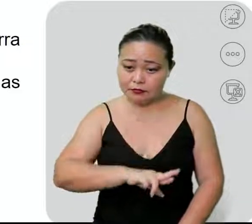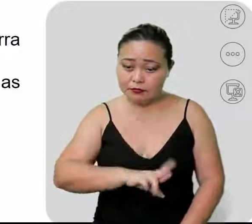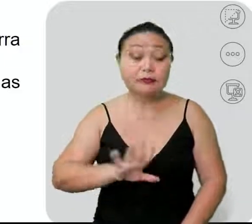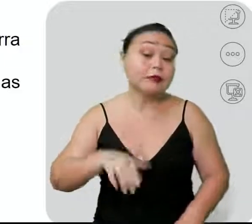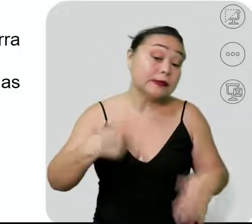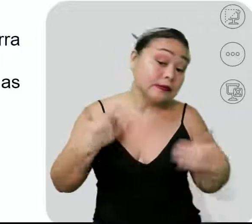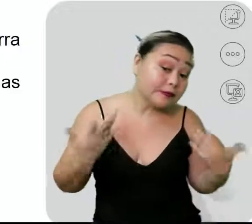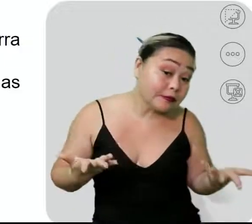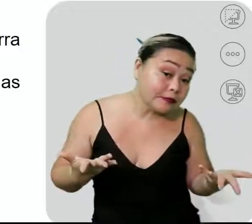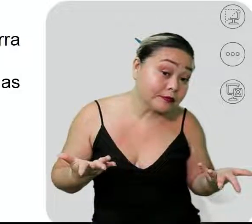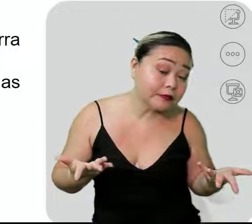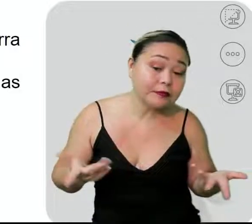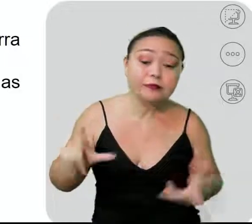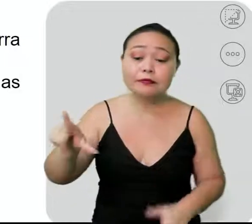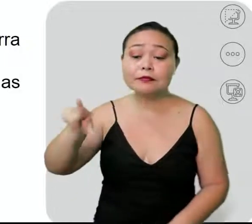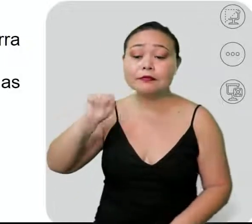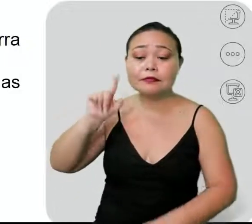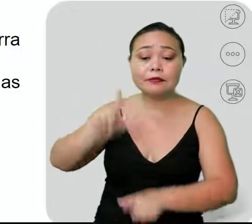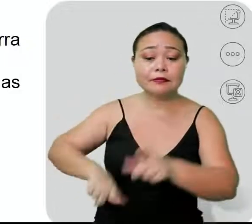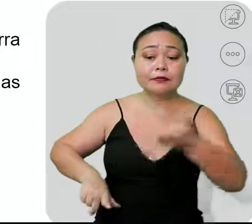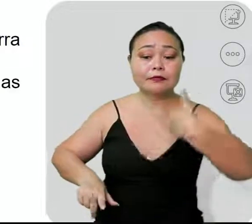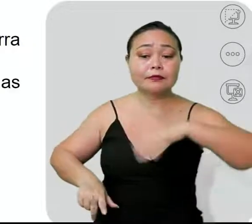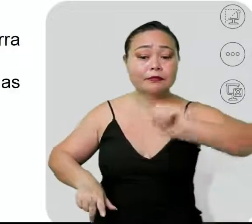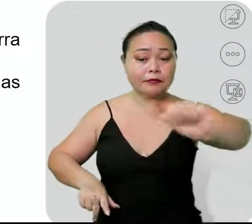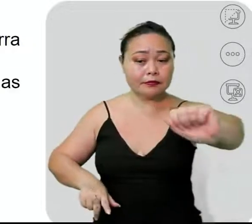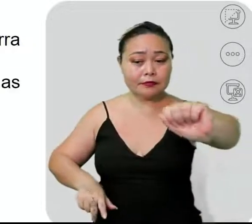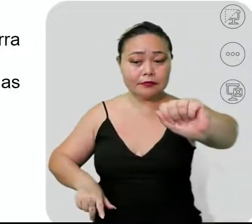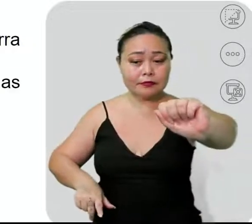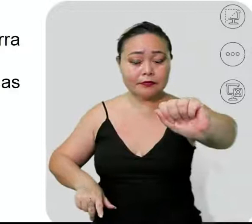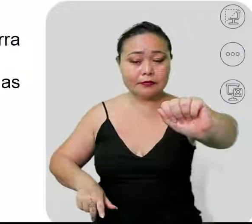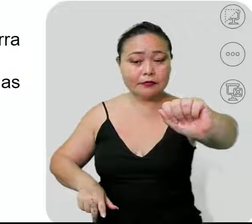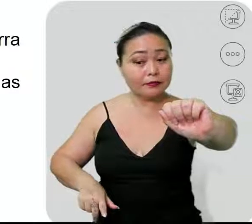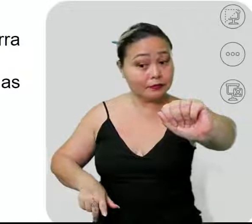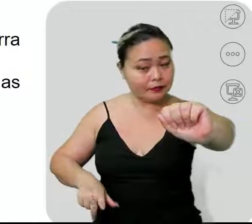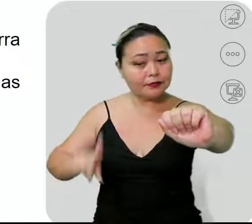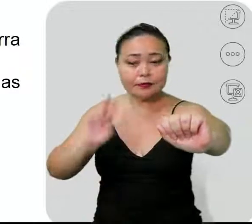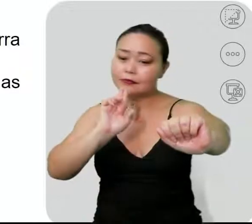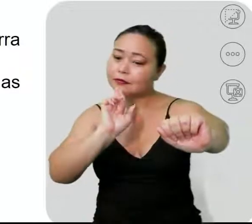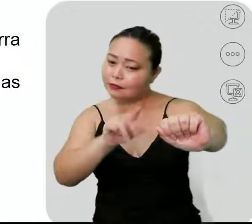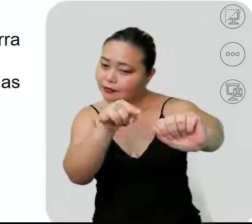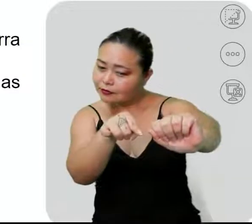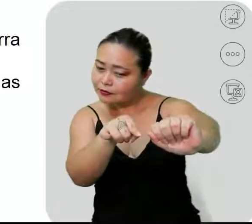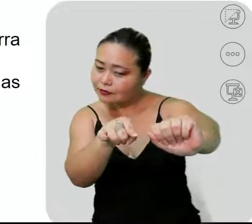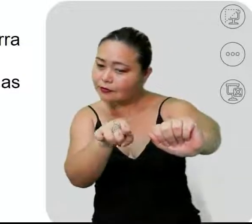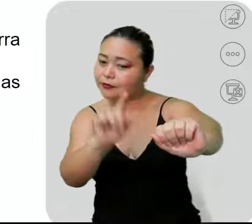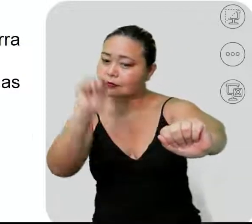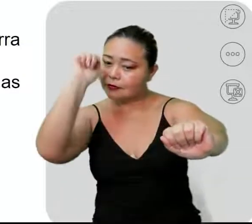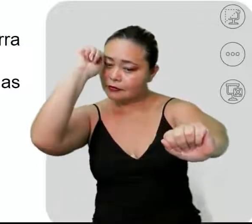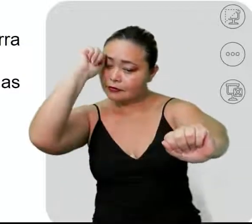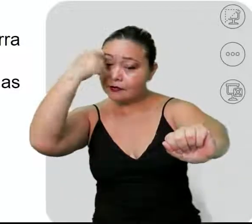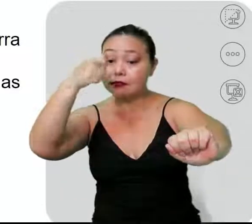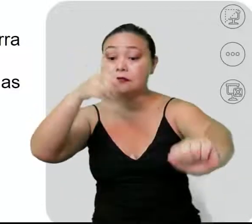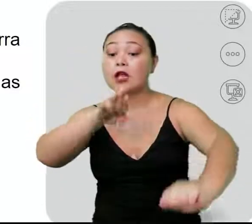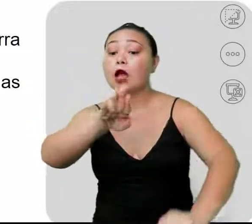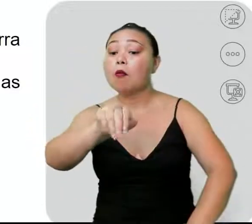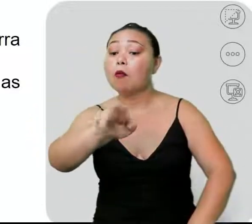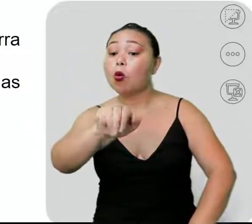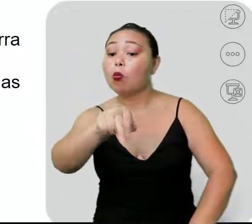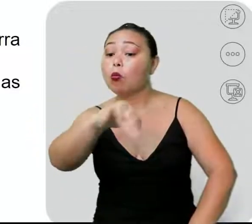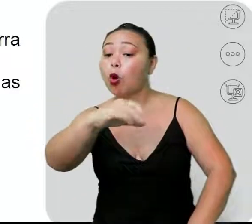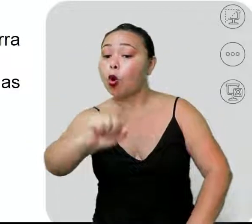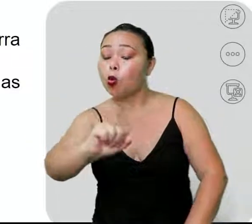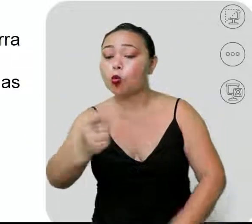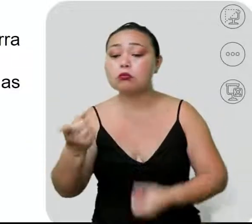então quem marcou a letra A é a correta a peste bubônica